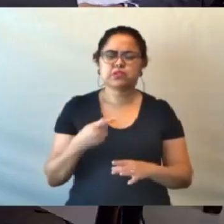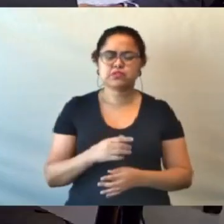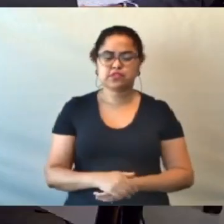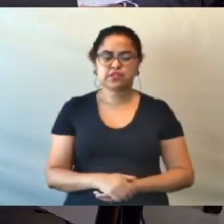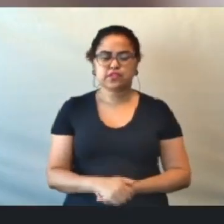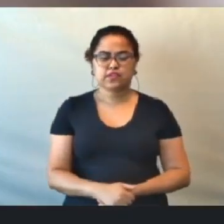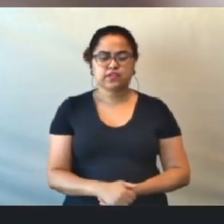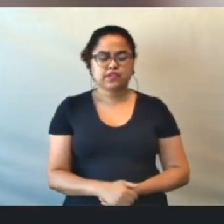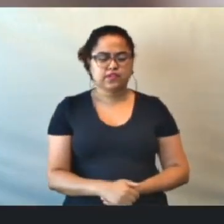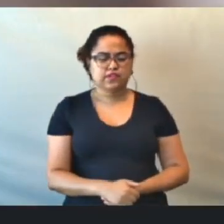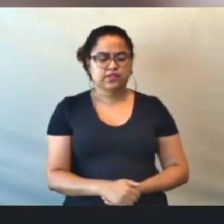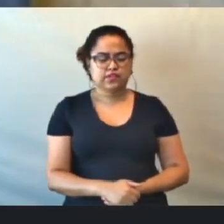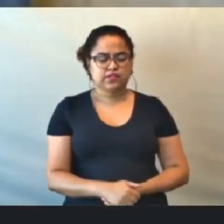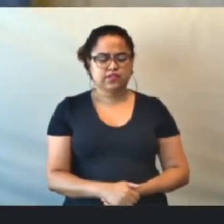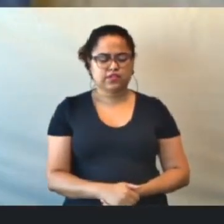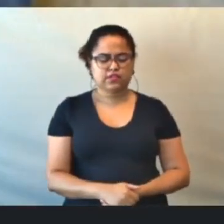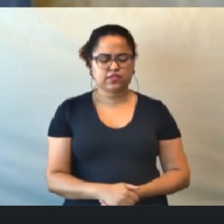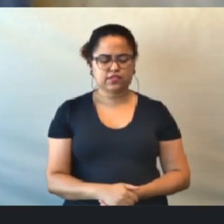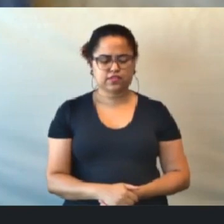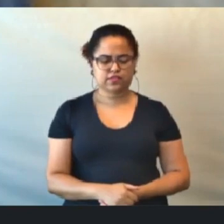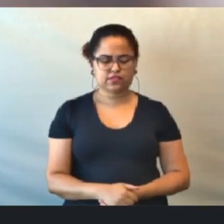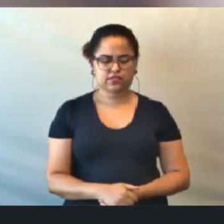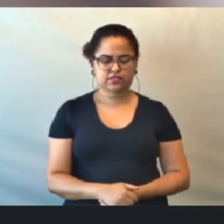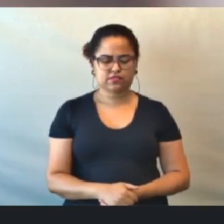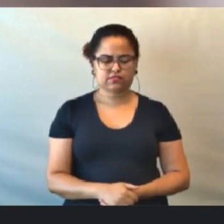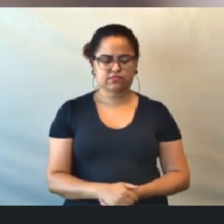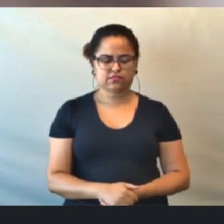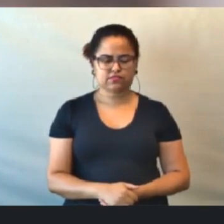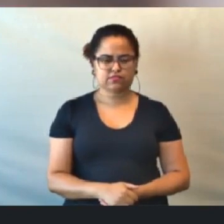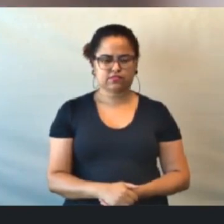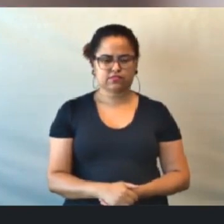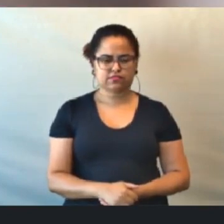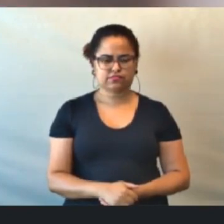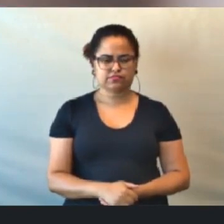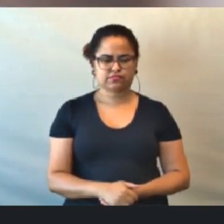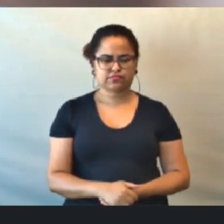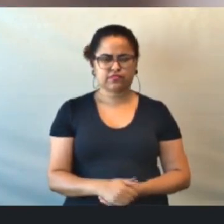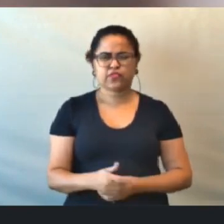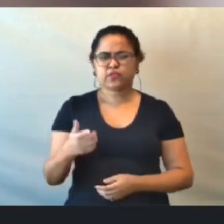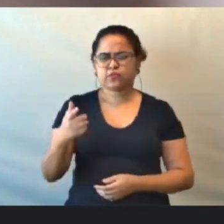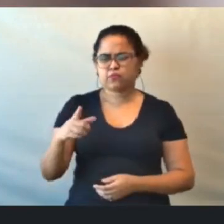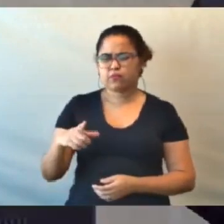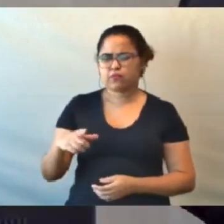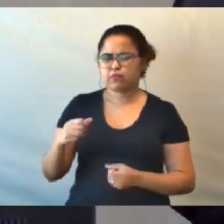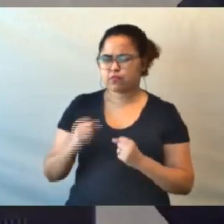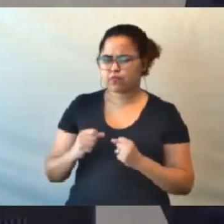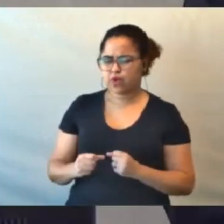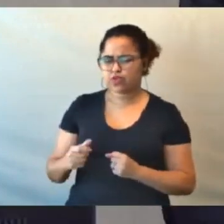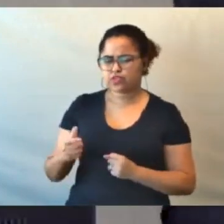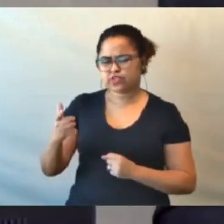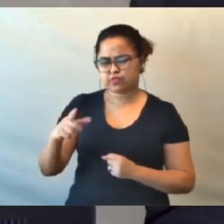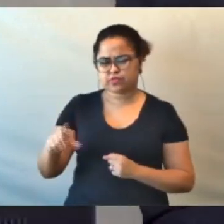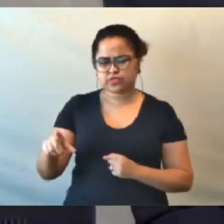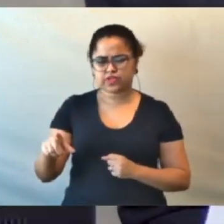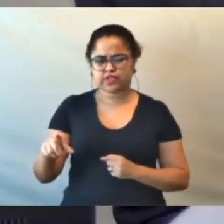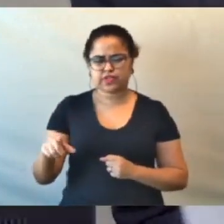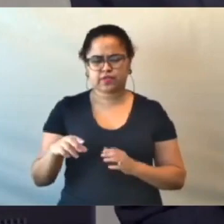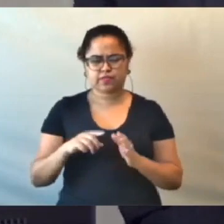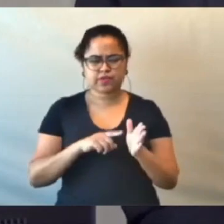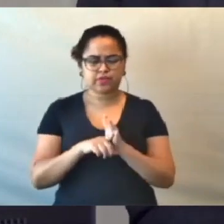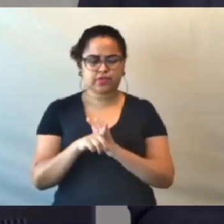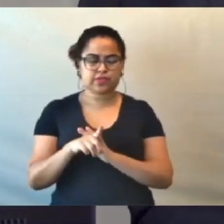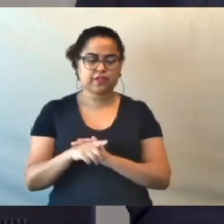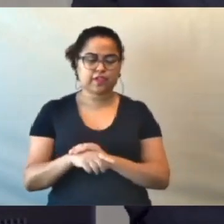Me desculpe. Você poderia só repetir a pergunta que eu estava olhando? Porque foi recomendada pela Fundação